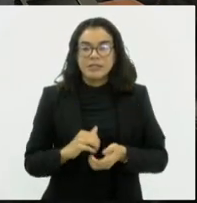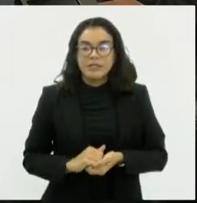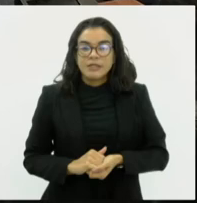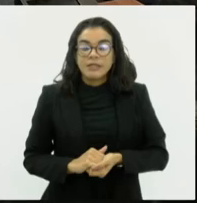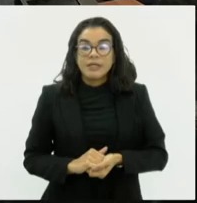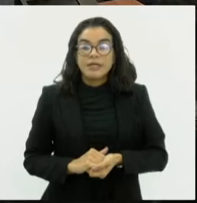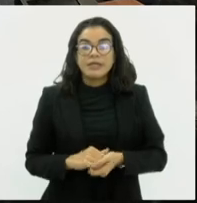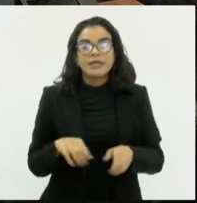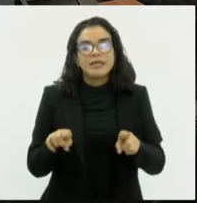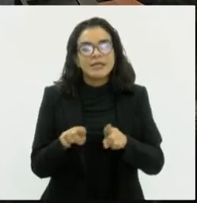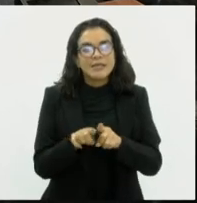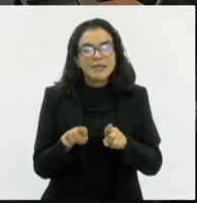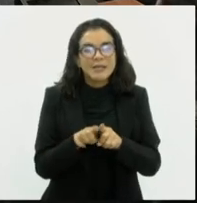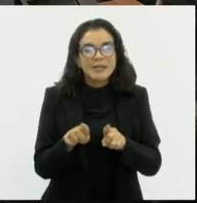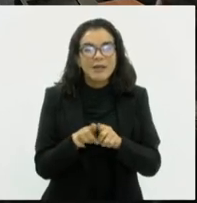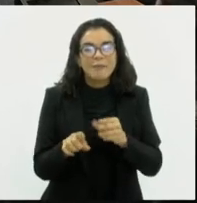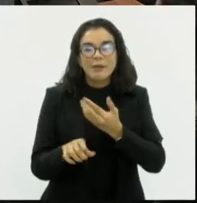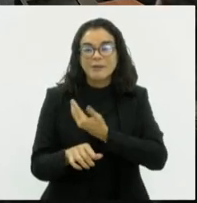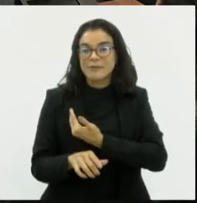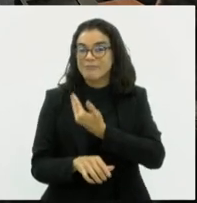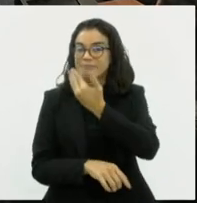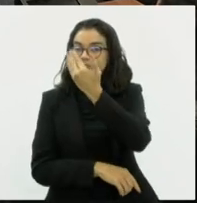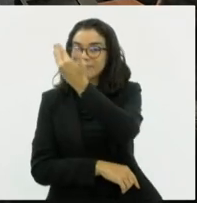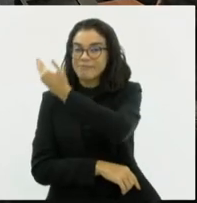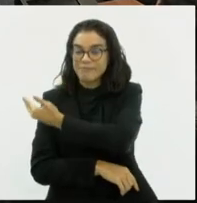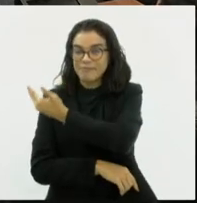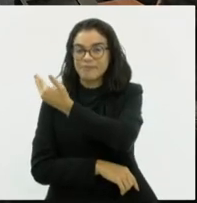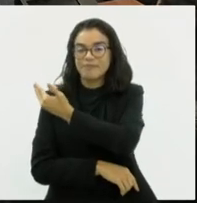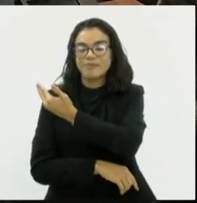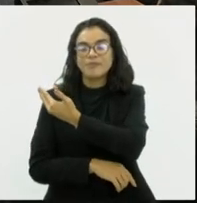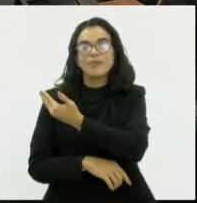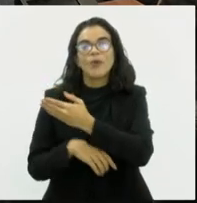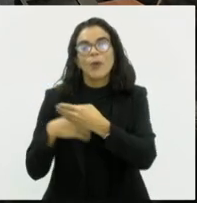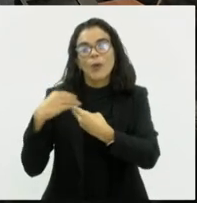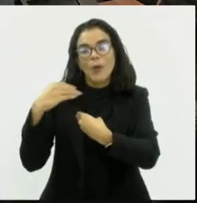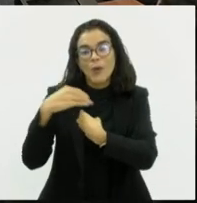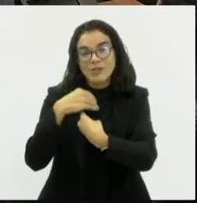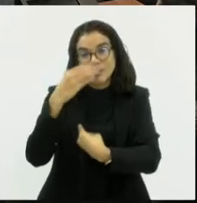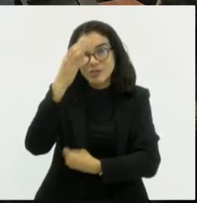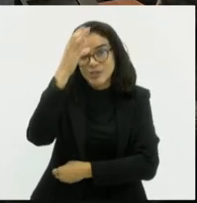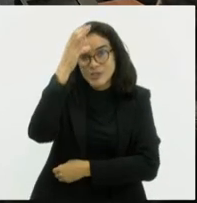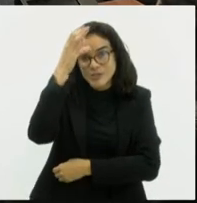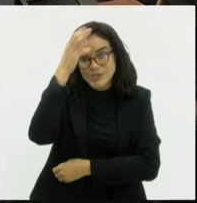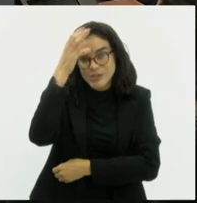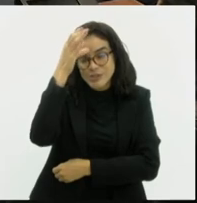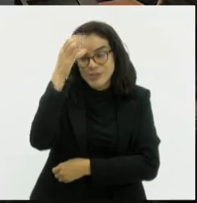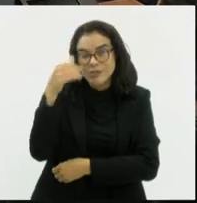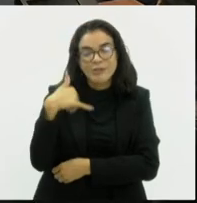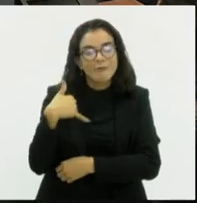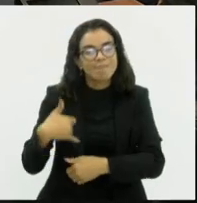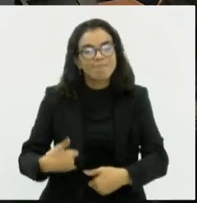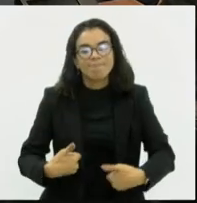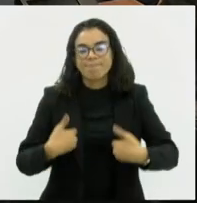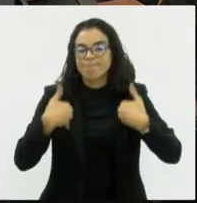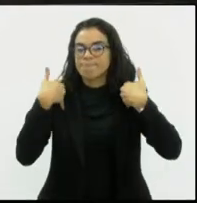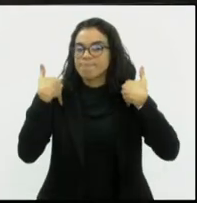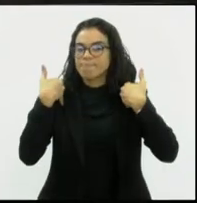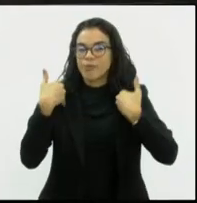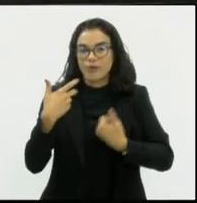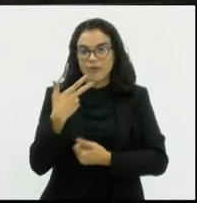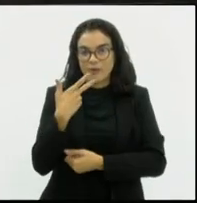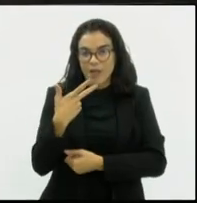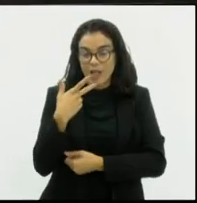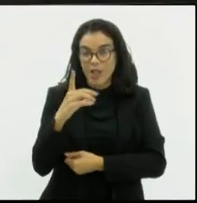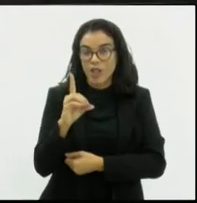E, no fundo, no outro lado, o nosso conselheiro, meu tio, como ele falou, com quem eu tenho muito orgulho de dizer,